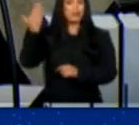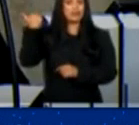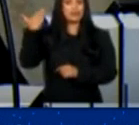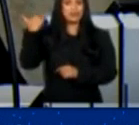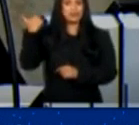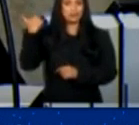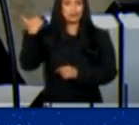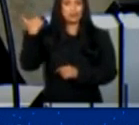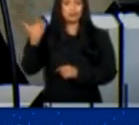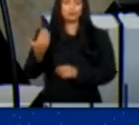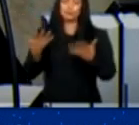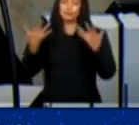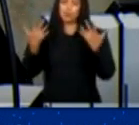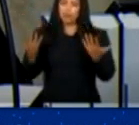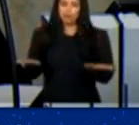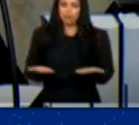Normalizar,